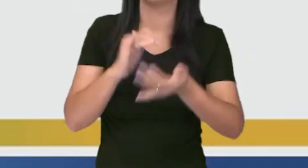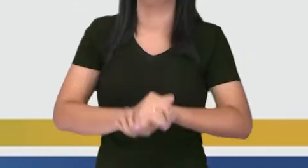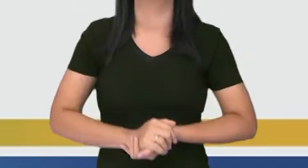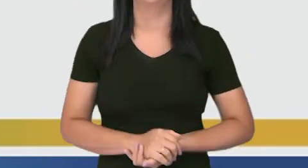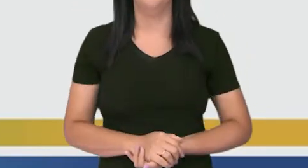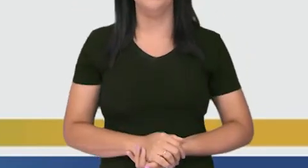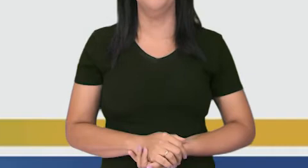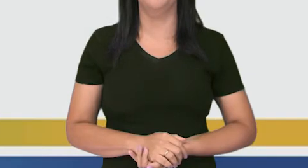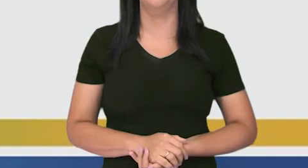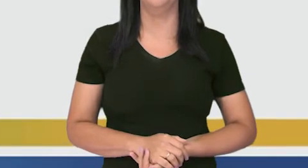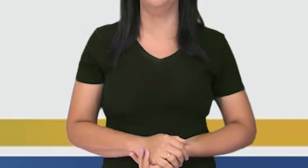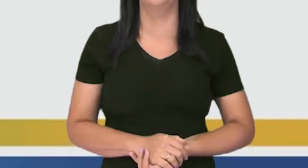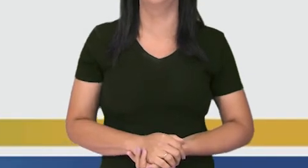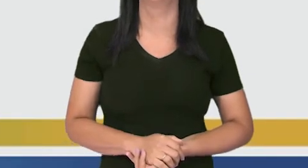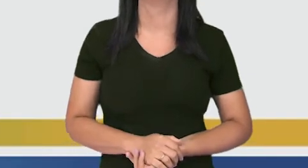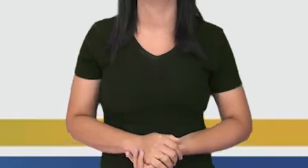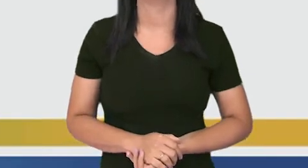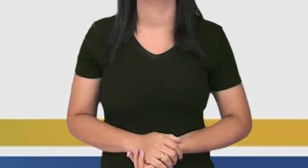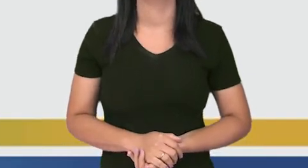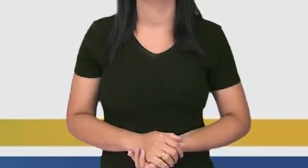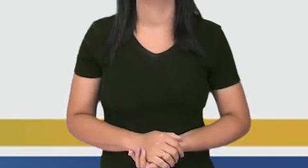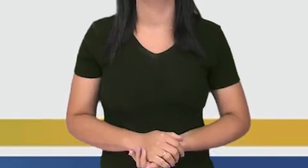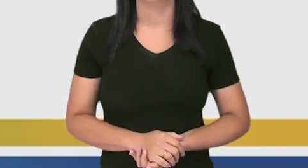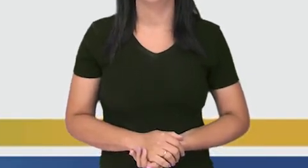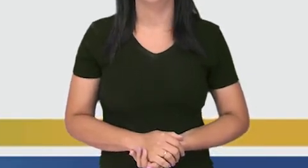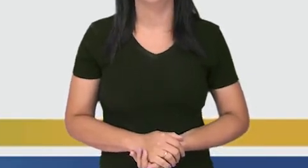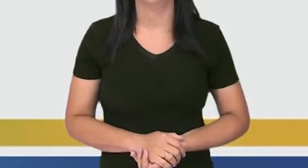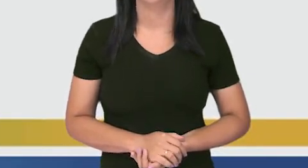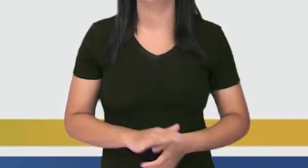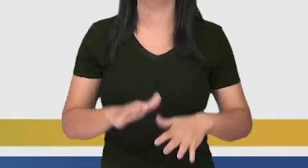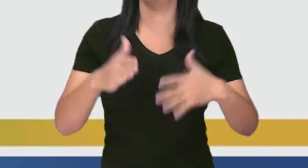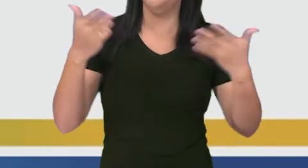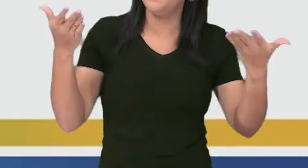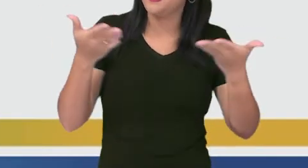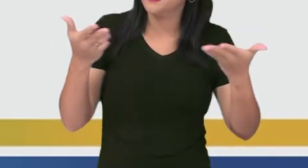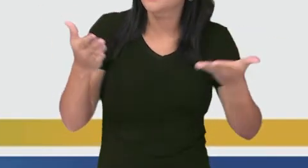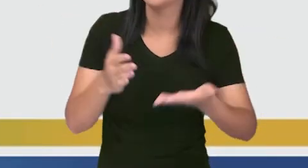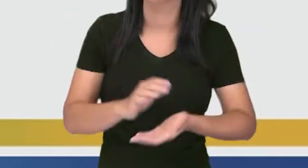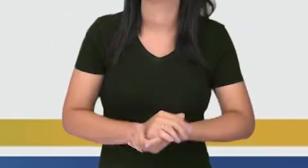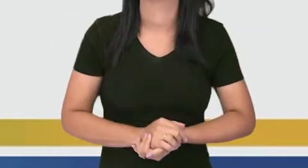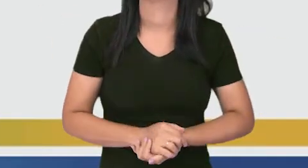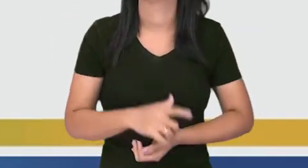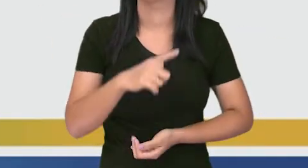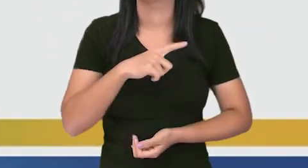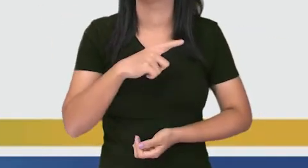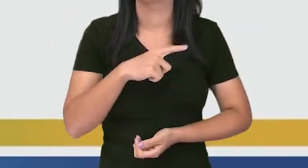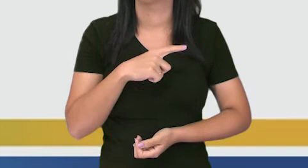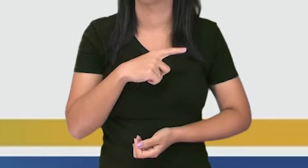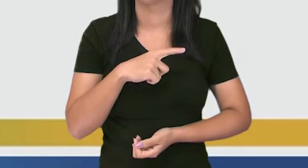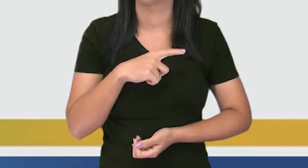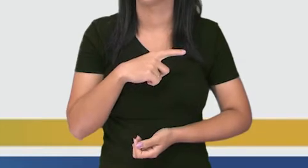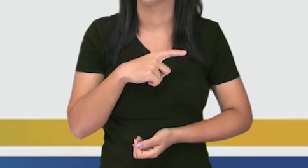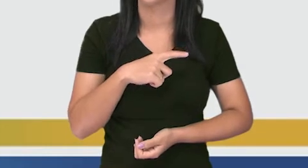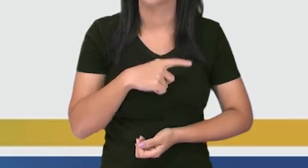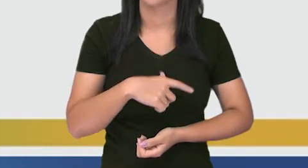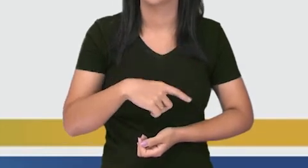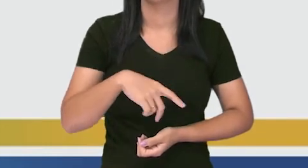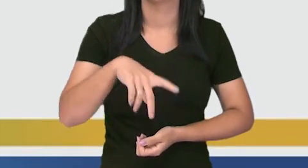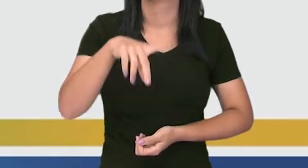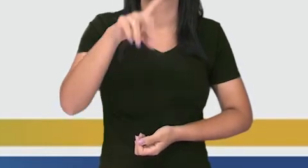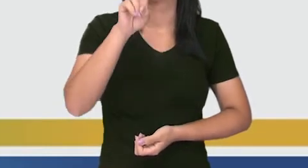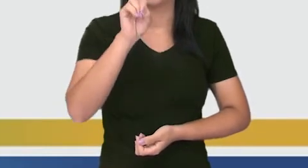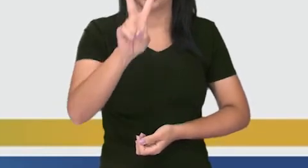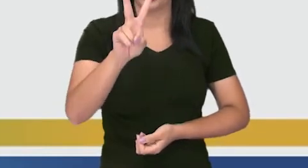dados da estatística bom então agora vejamos os programas de